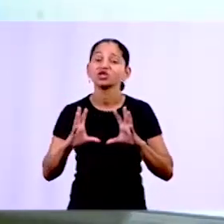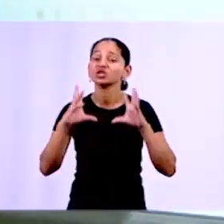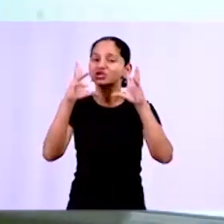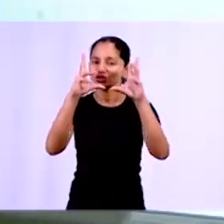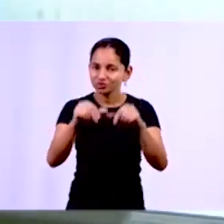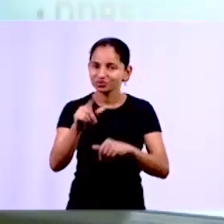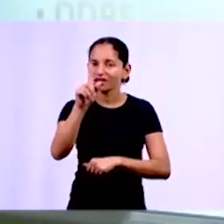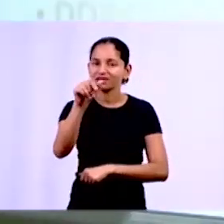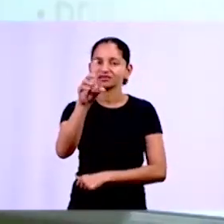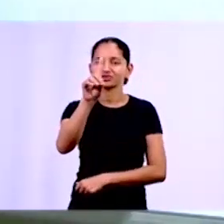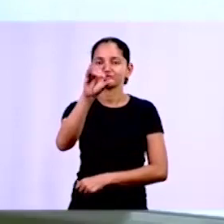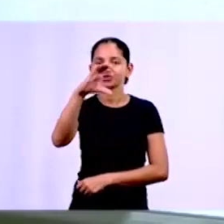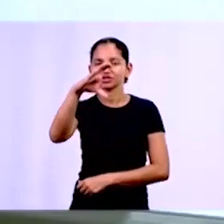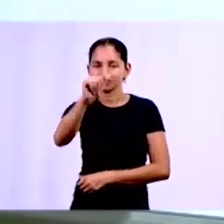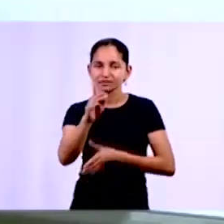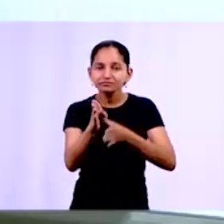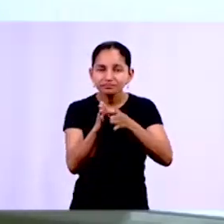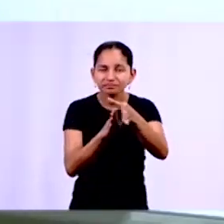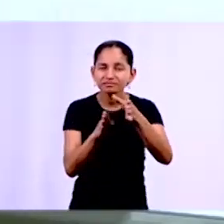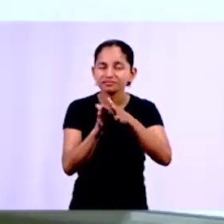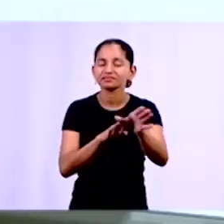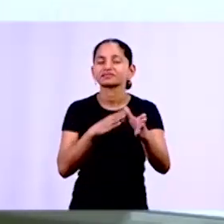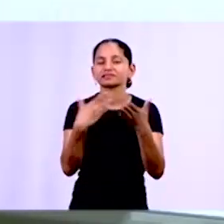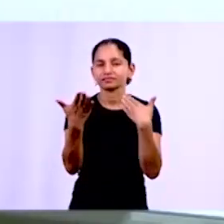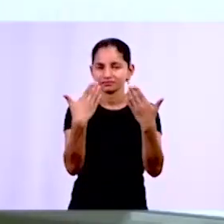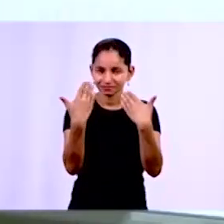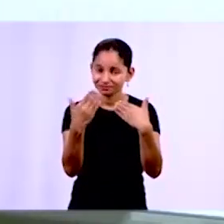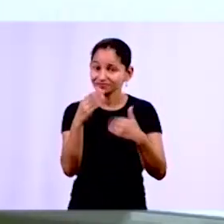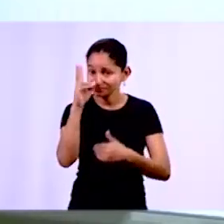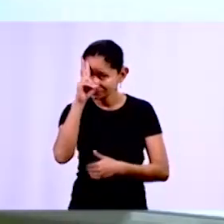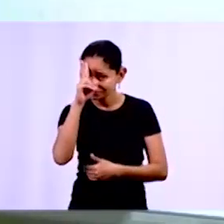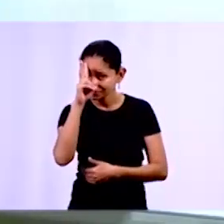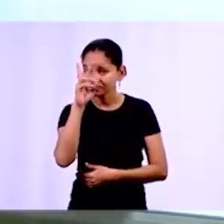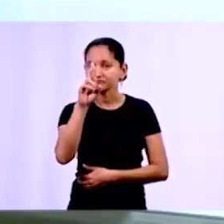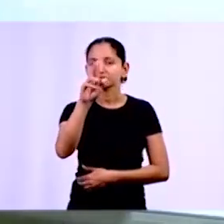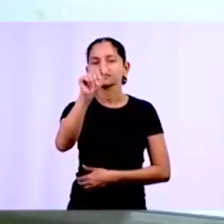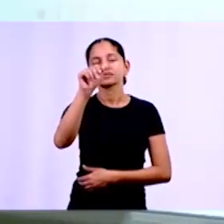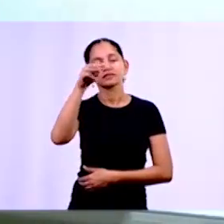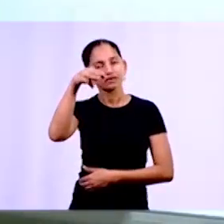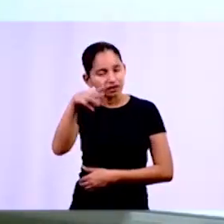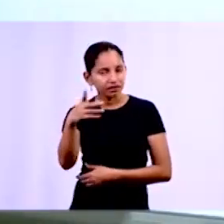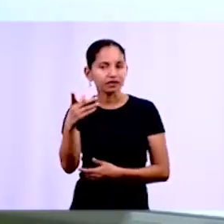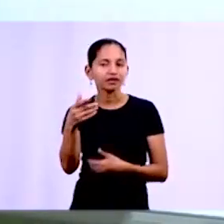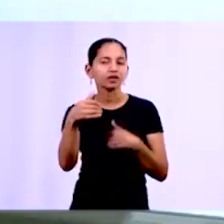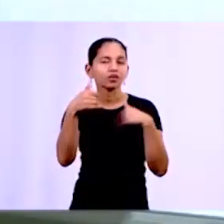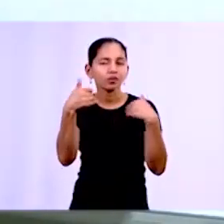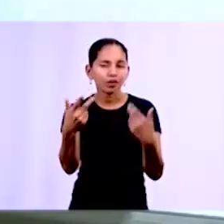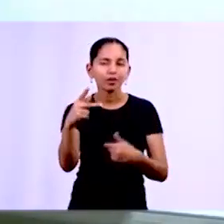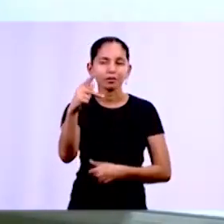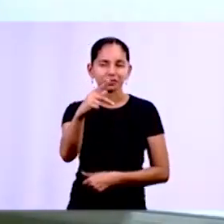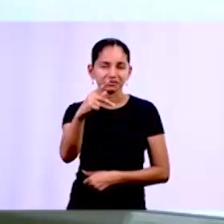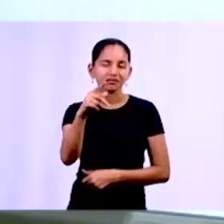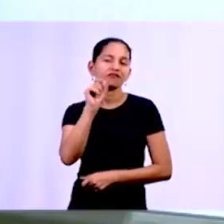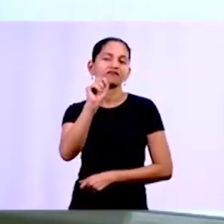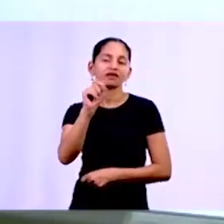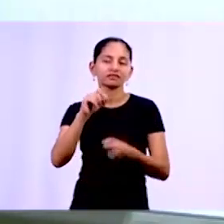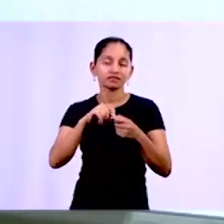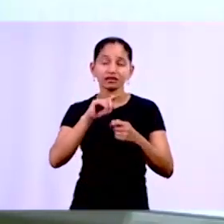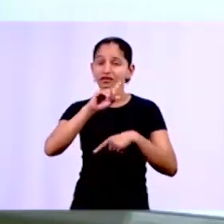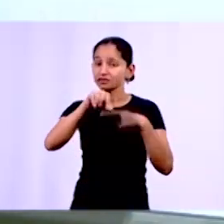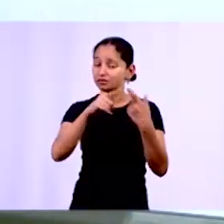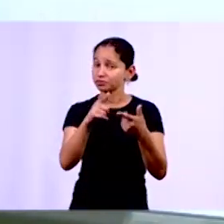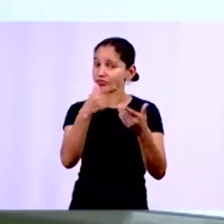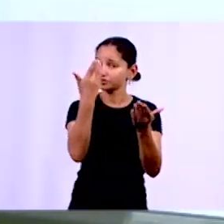funciona, mas essas questões, como funciona a RAM, para que serve a RAM, como é que é o processador, qual é a função do processador no computador, você vai ver no seu